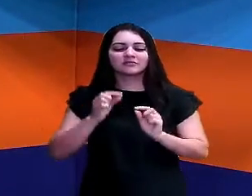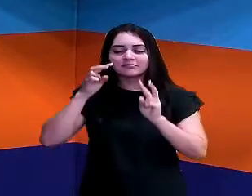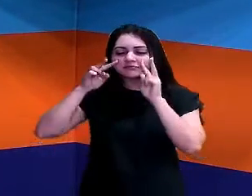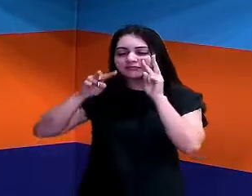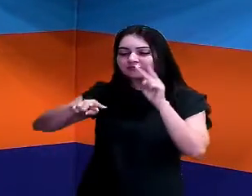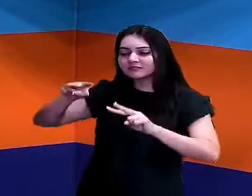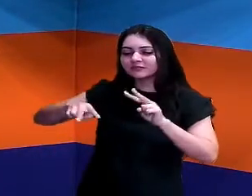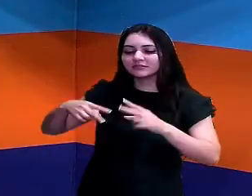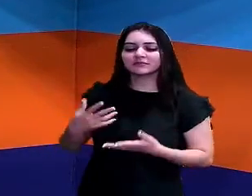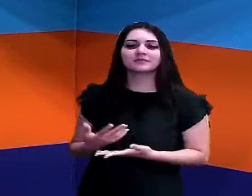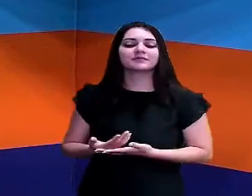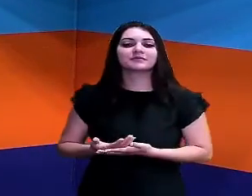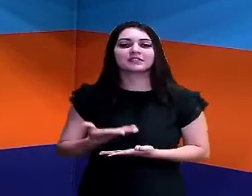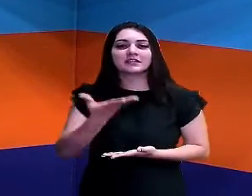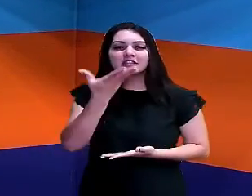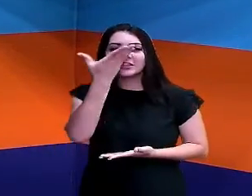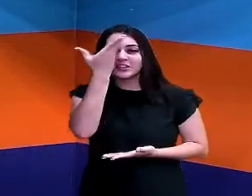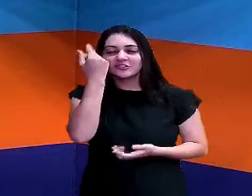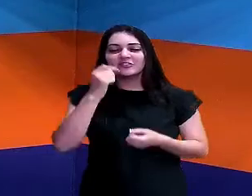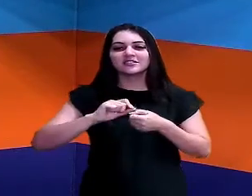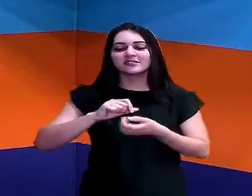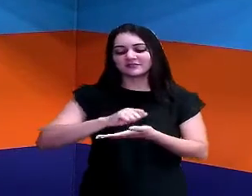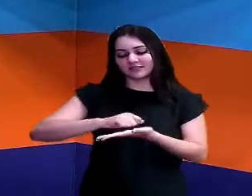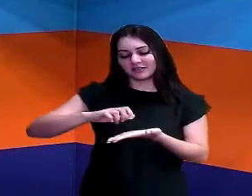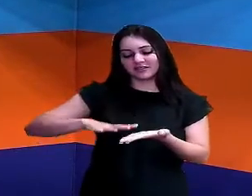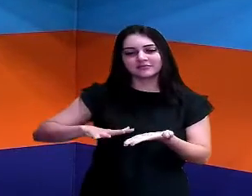outras. Esquecer de fazer a tarefa